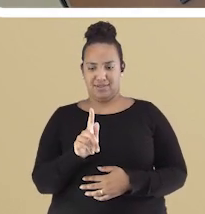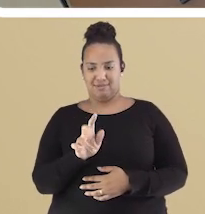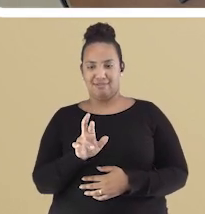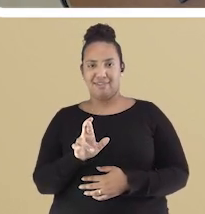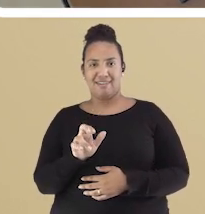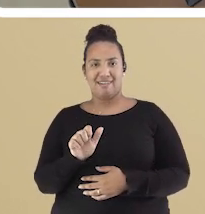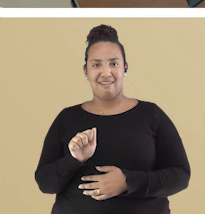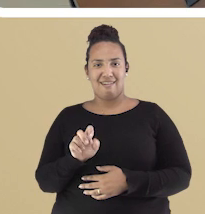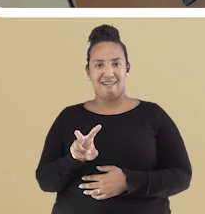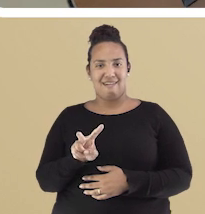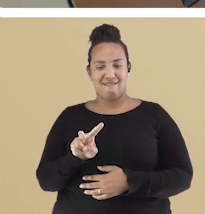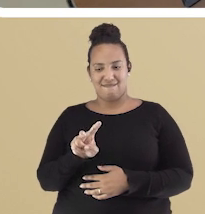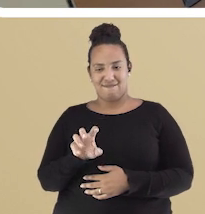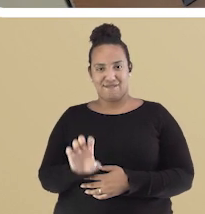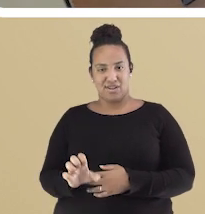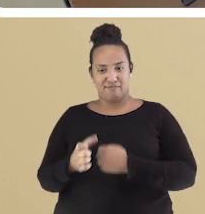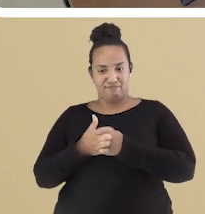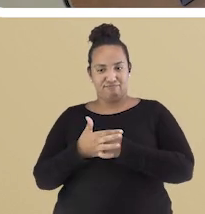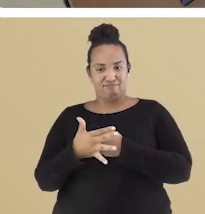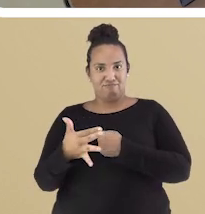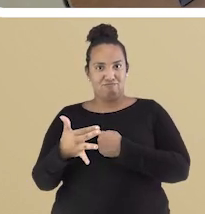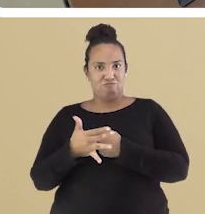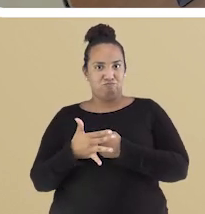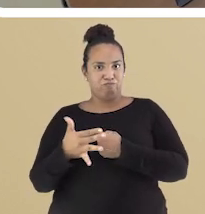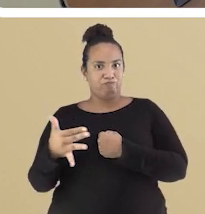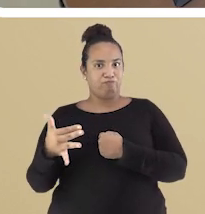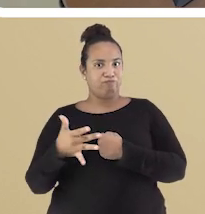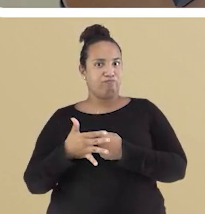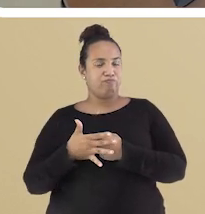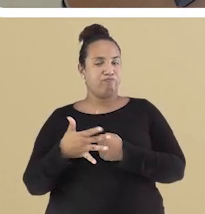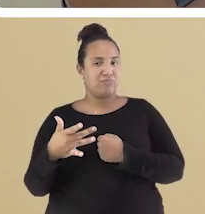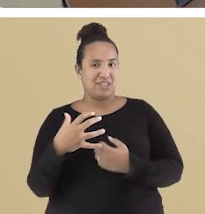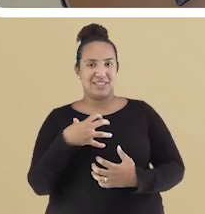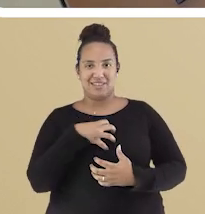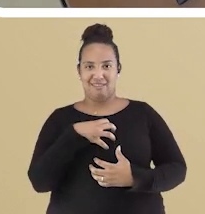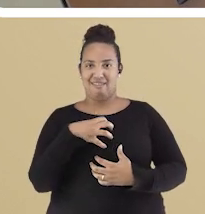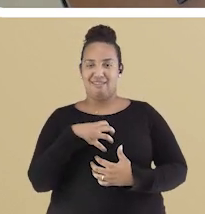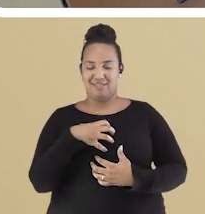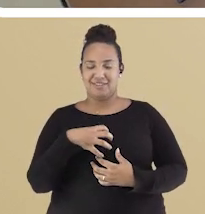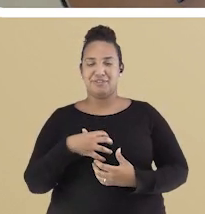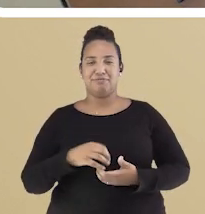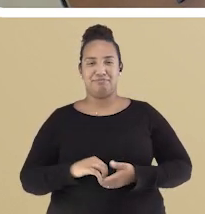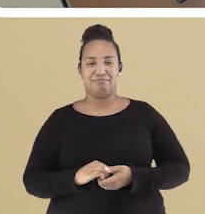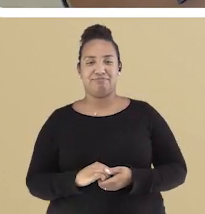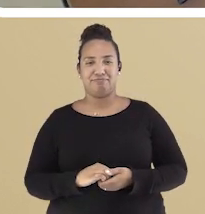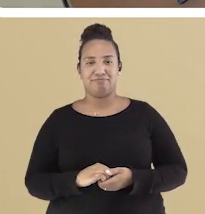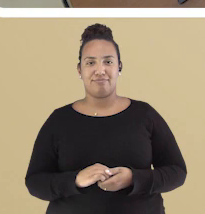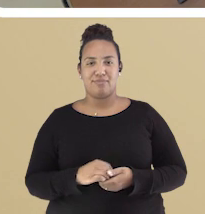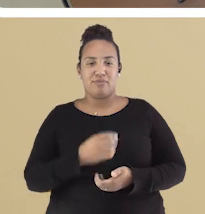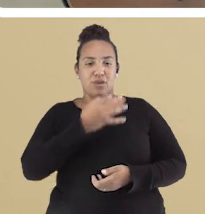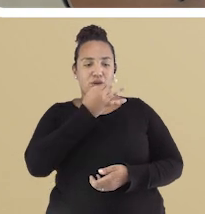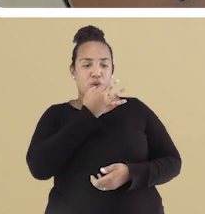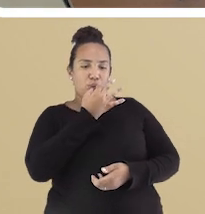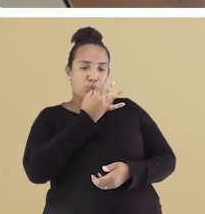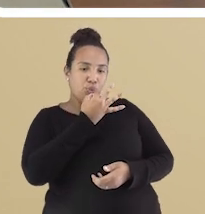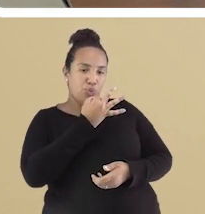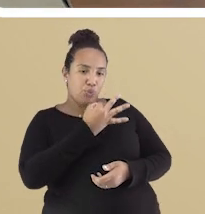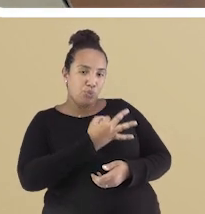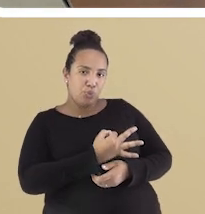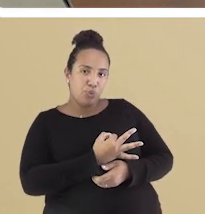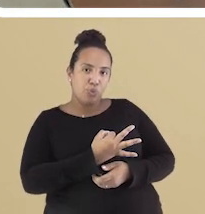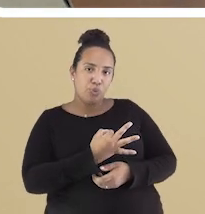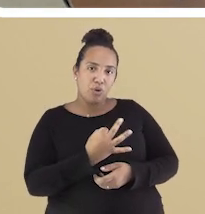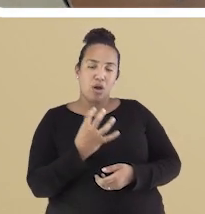de coração cachorro late coração no final repete o Ruivo agudo e termina um pouquinho mais grave